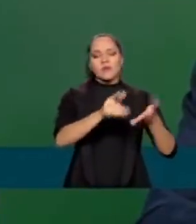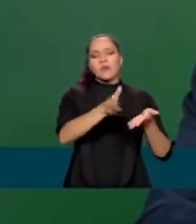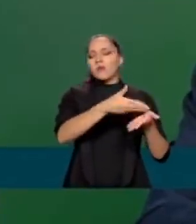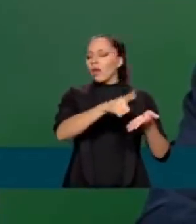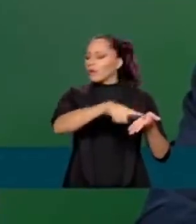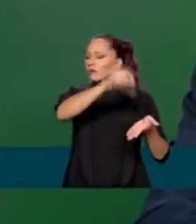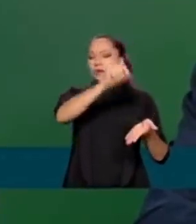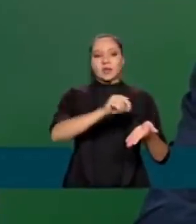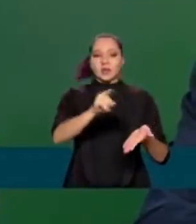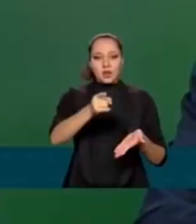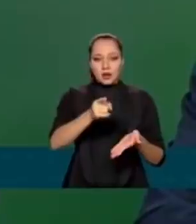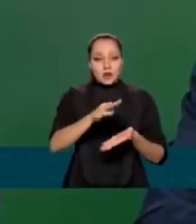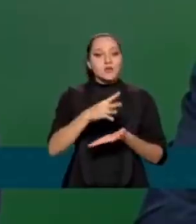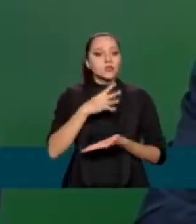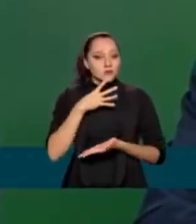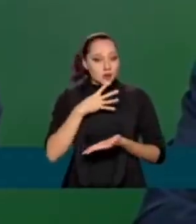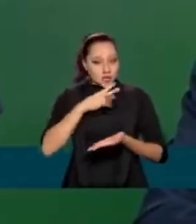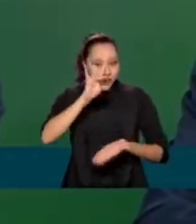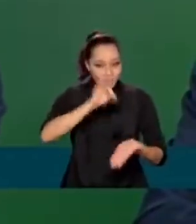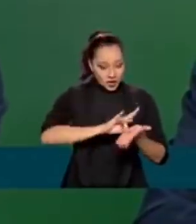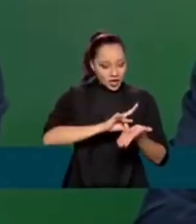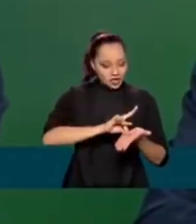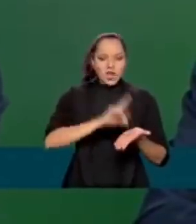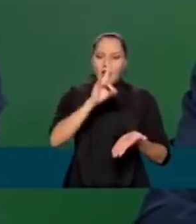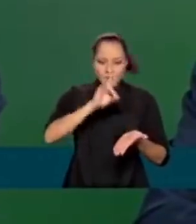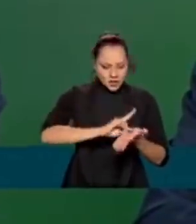E conhecereis a verdade vos libertará.